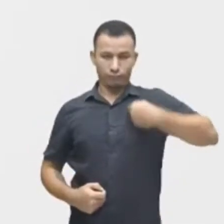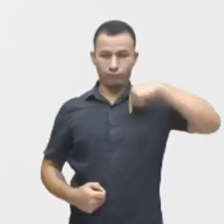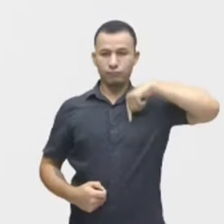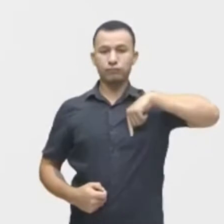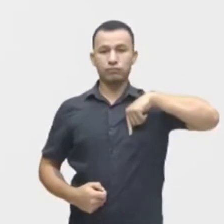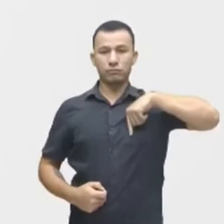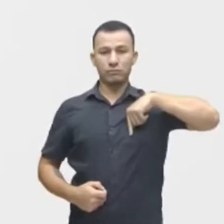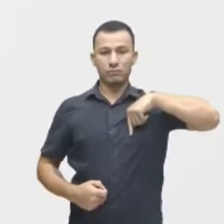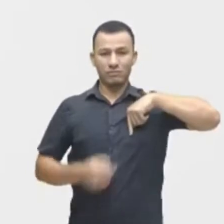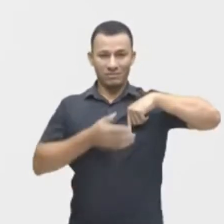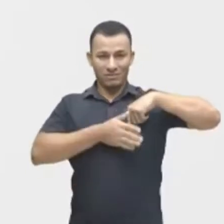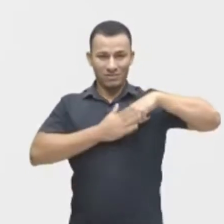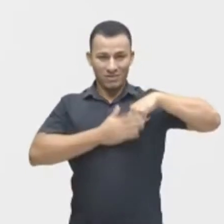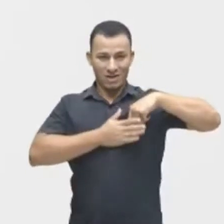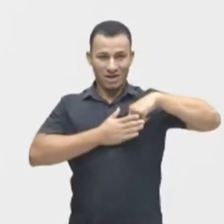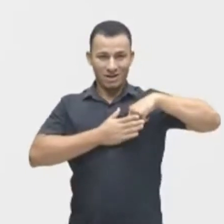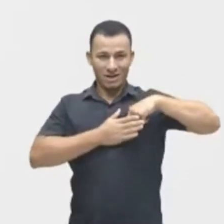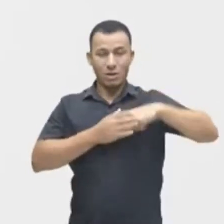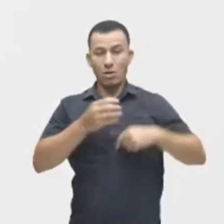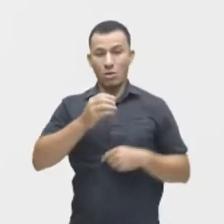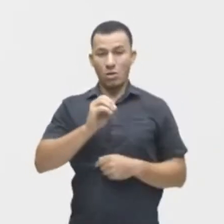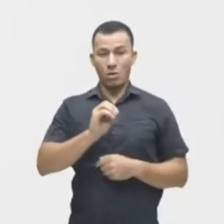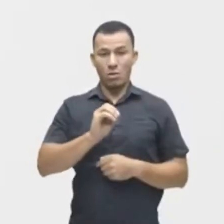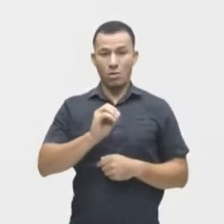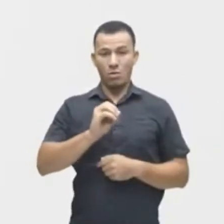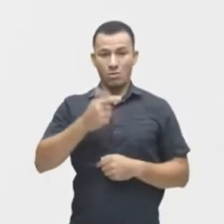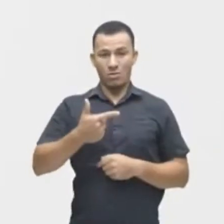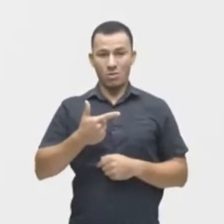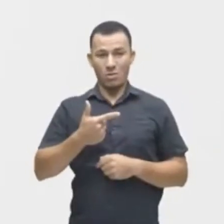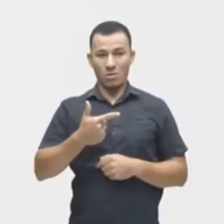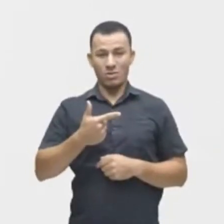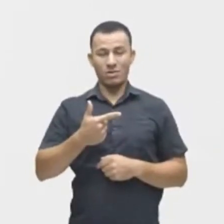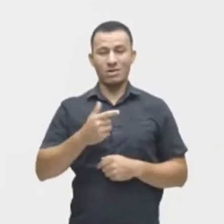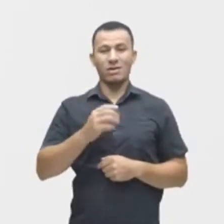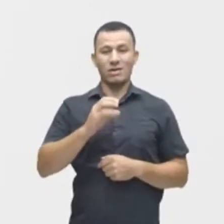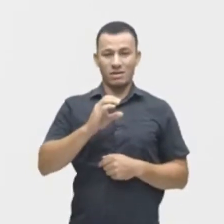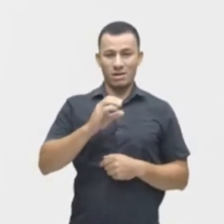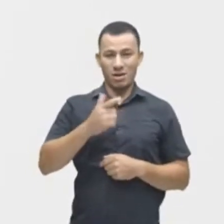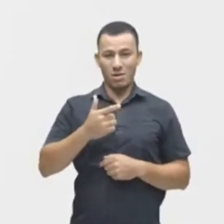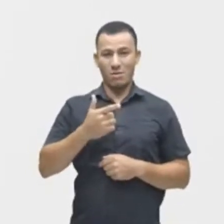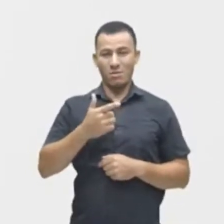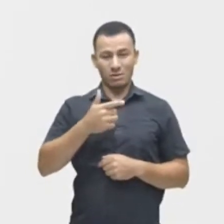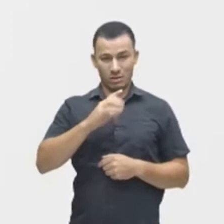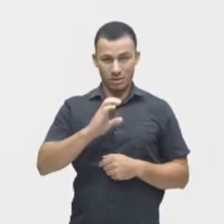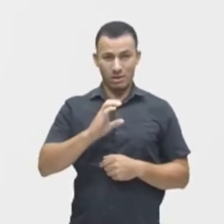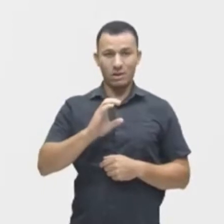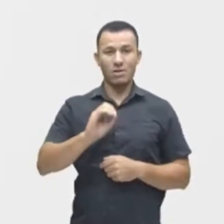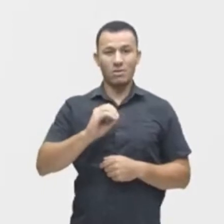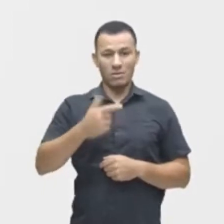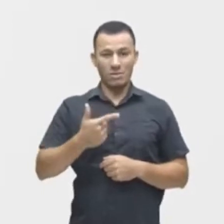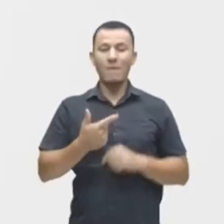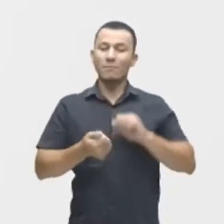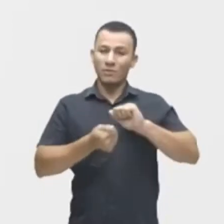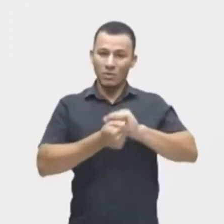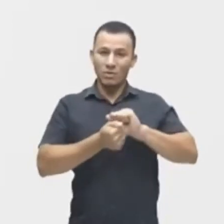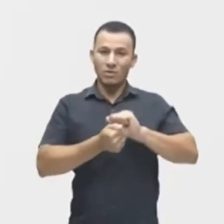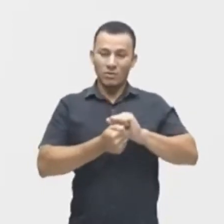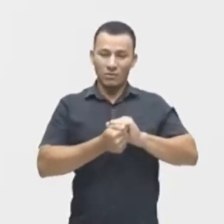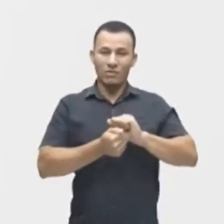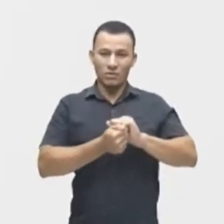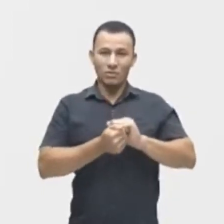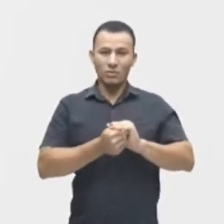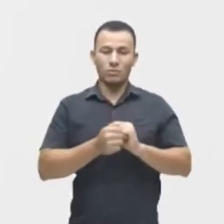sangue, ele vem trazendo o gás carbônico. Observe, ele é viscoso, então esses gases, tanto o